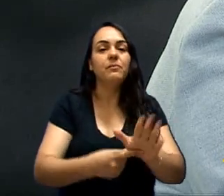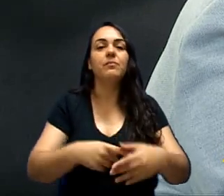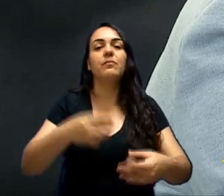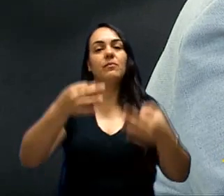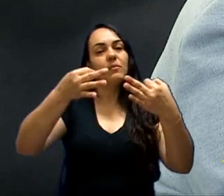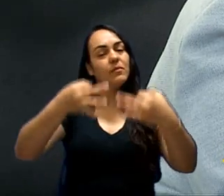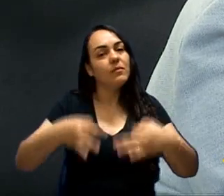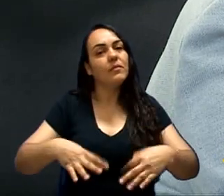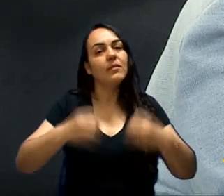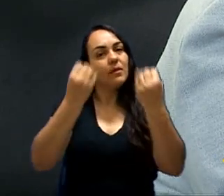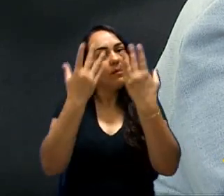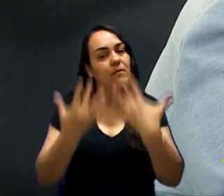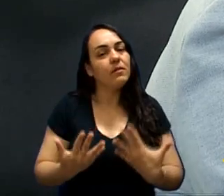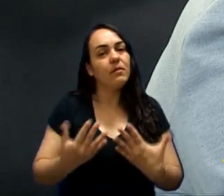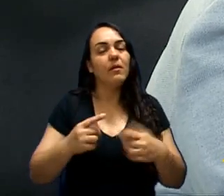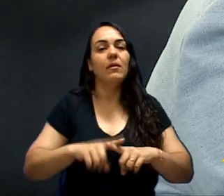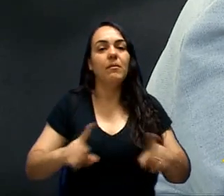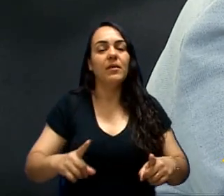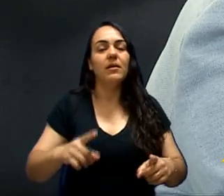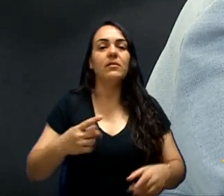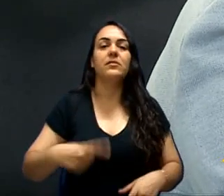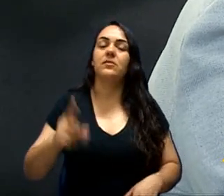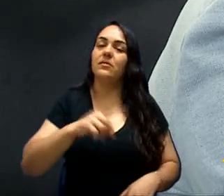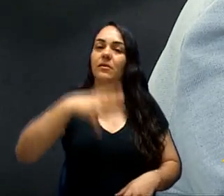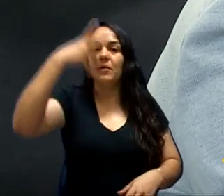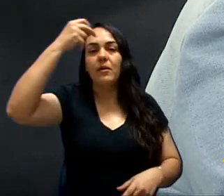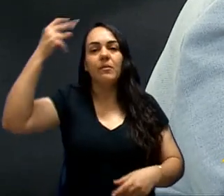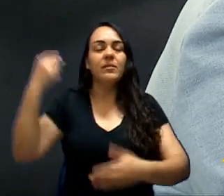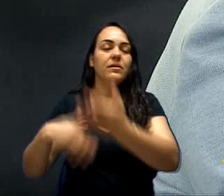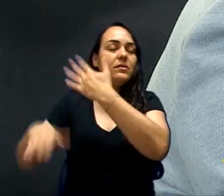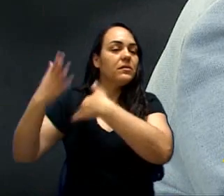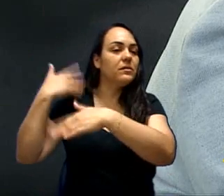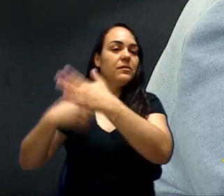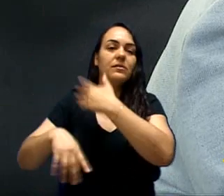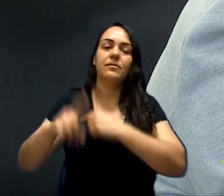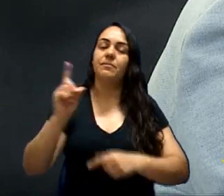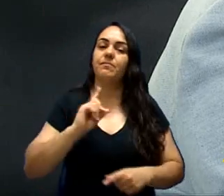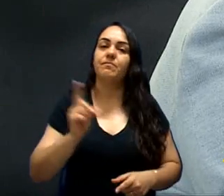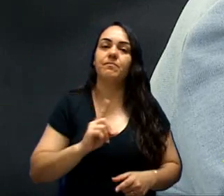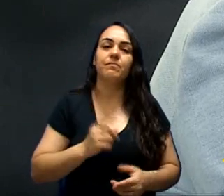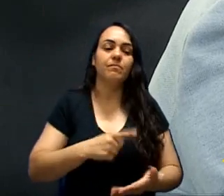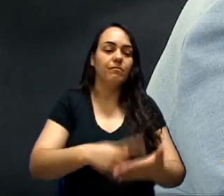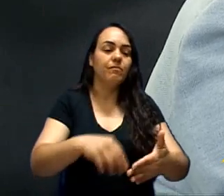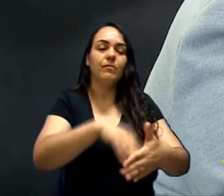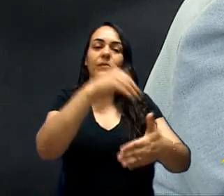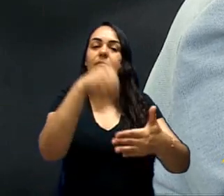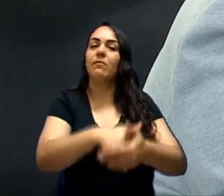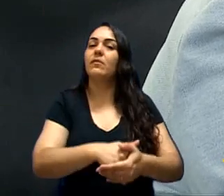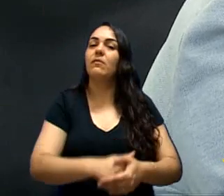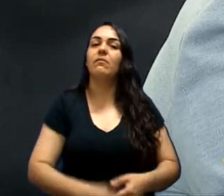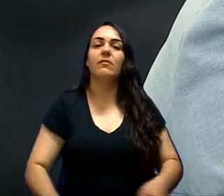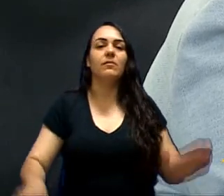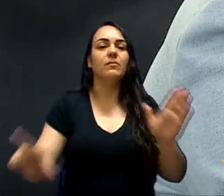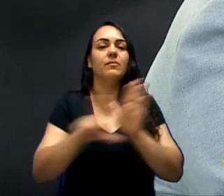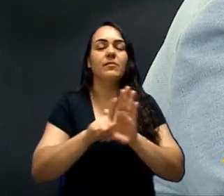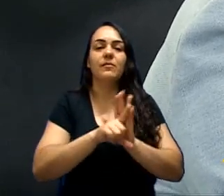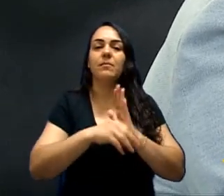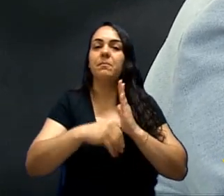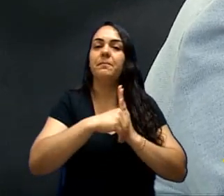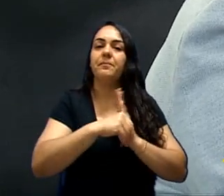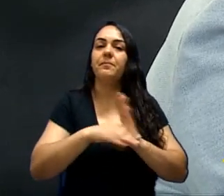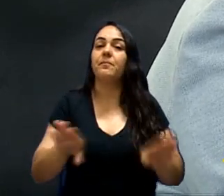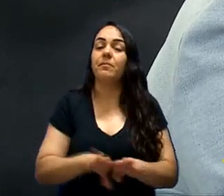o Manga está dizendo, se fosse o Crespo, as mesmas pessoas, o Crespo fez a mesma coisa e vetava também, do mesmo jeito. Não, mas